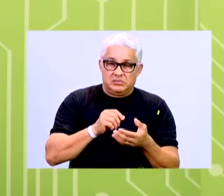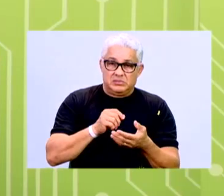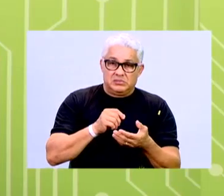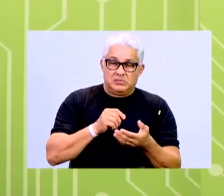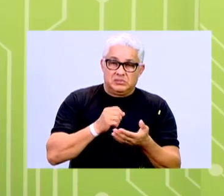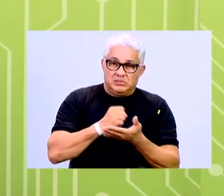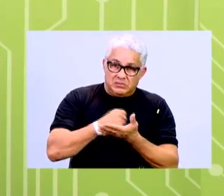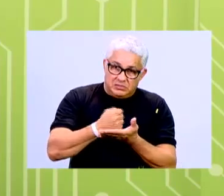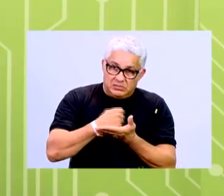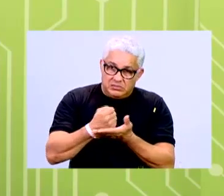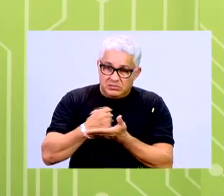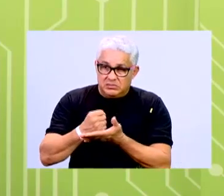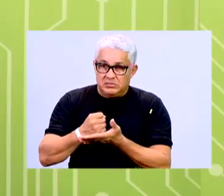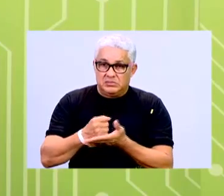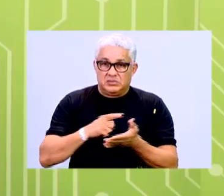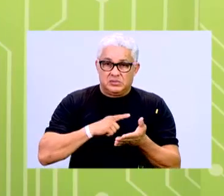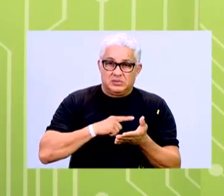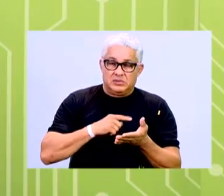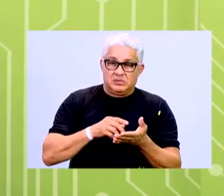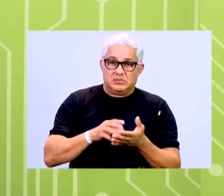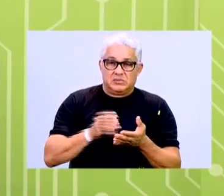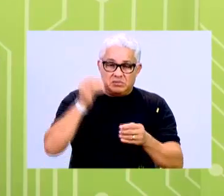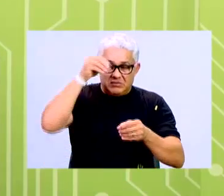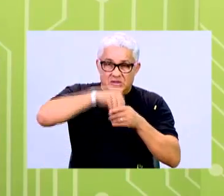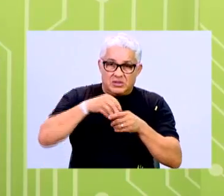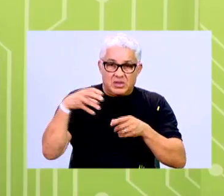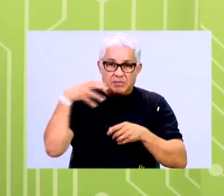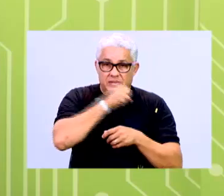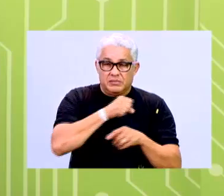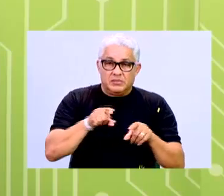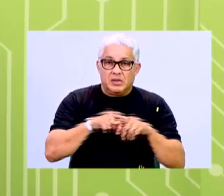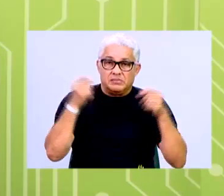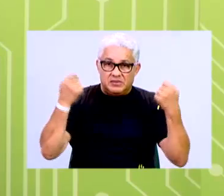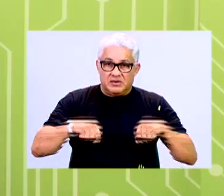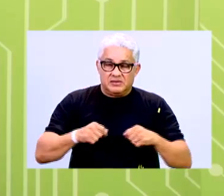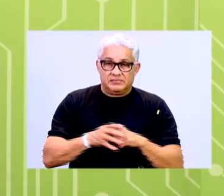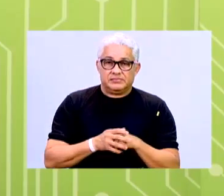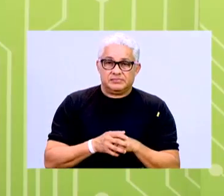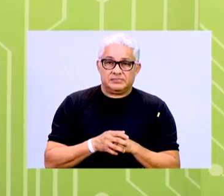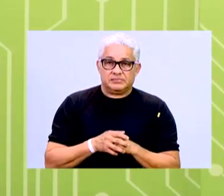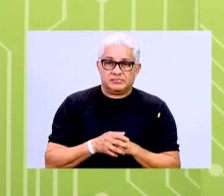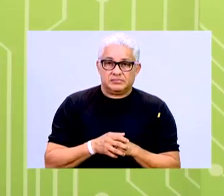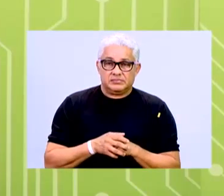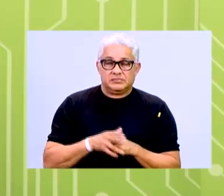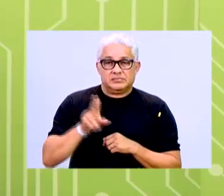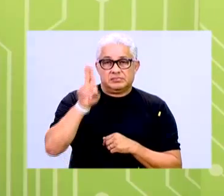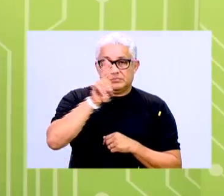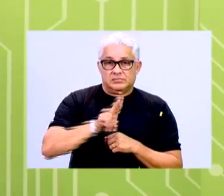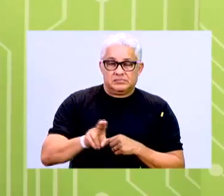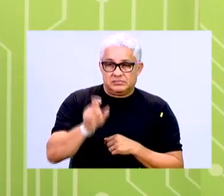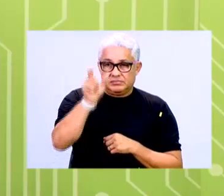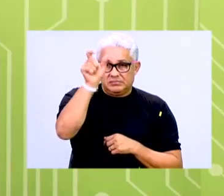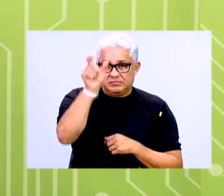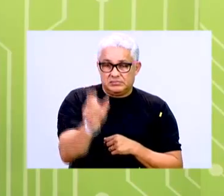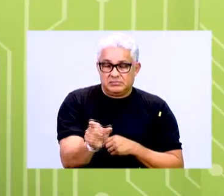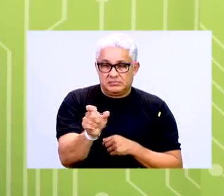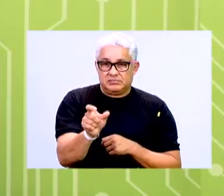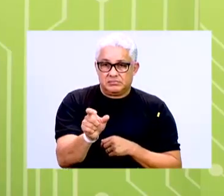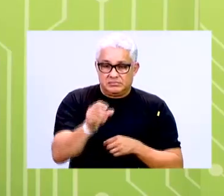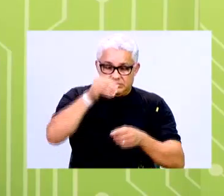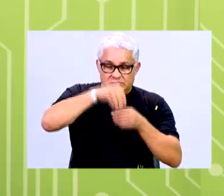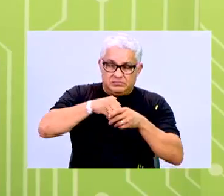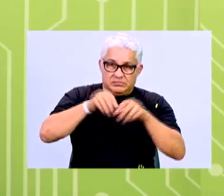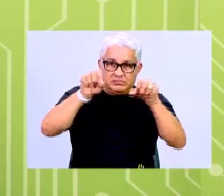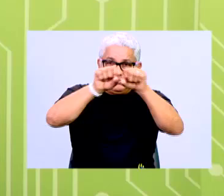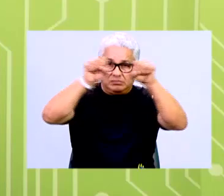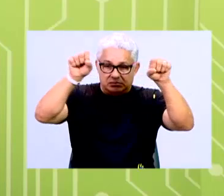que serão automatizados e que aí seria necessário simplesmente o usuário do sistema